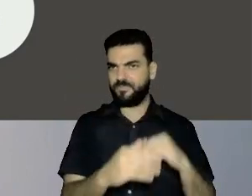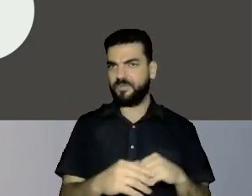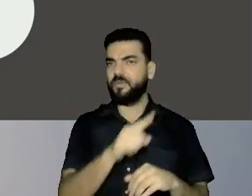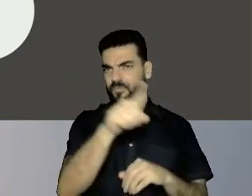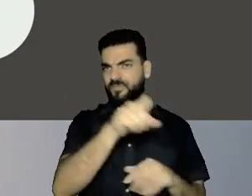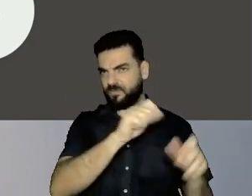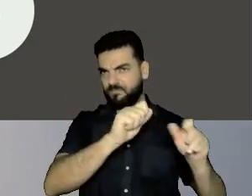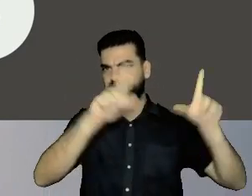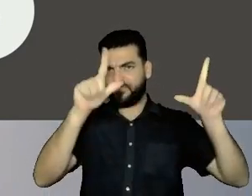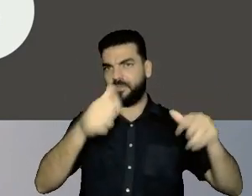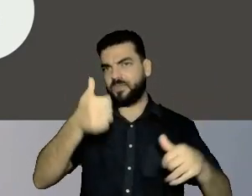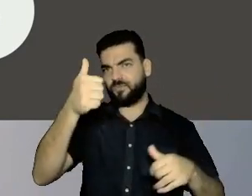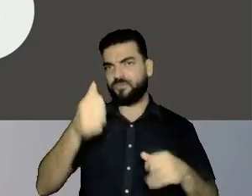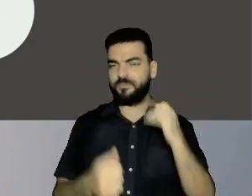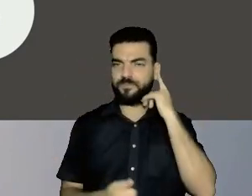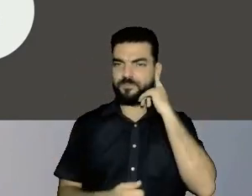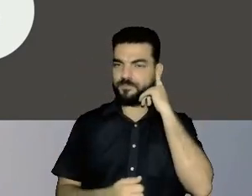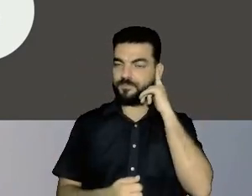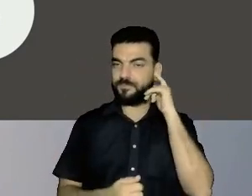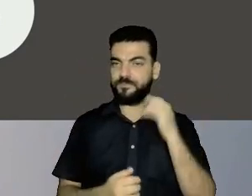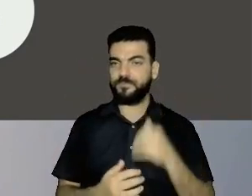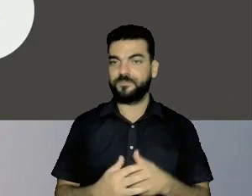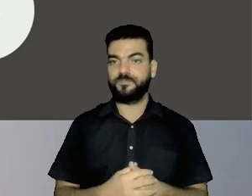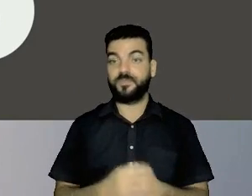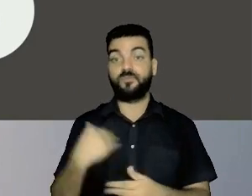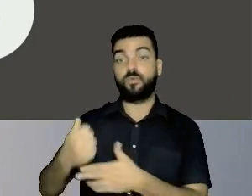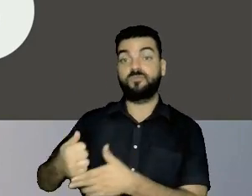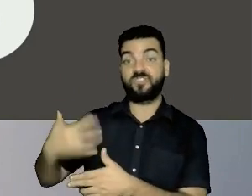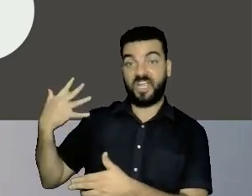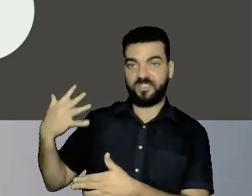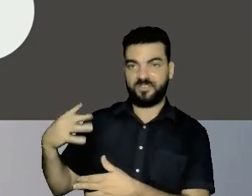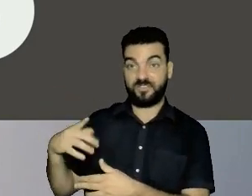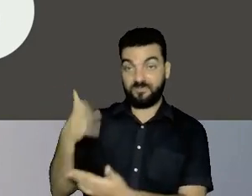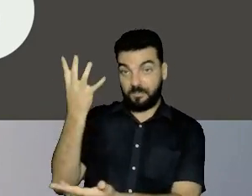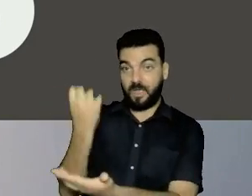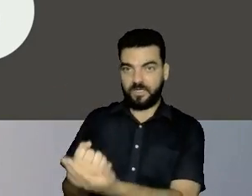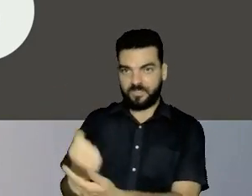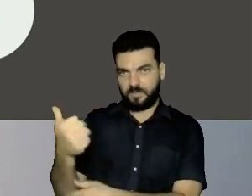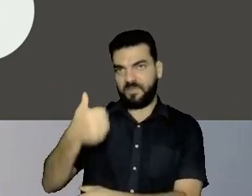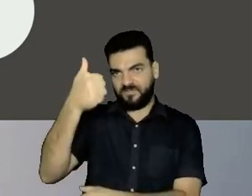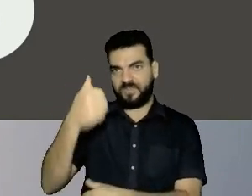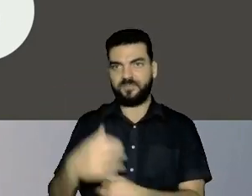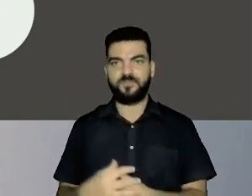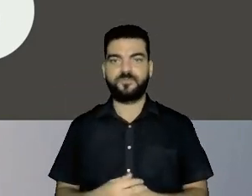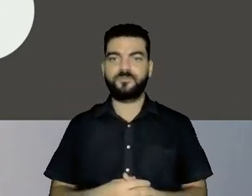Bom, eu vou tentar passar para vocês, então, aqui anexando ao